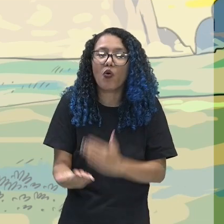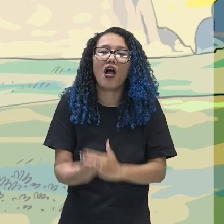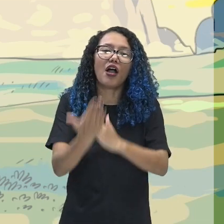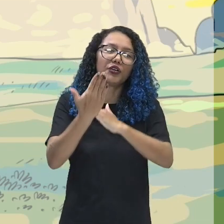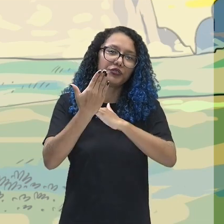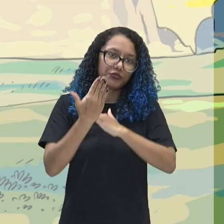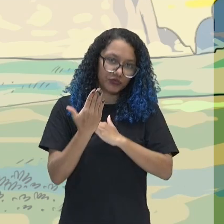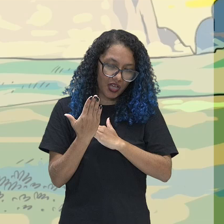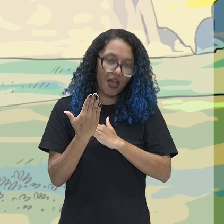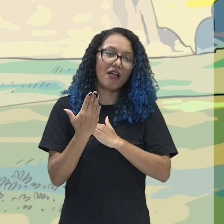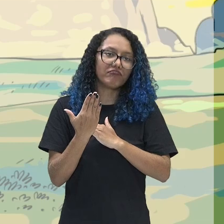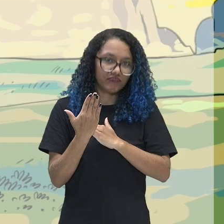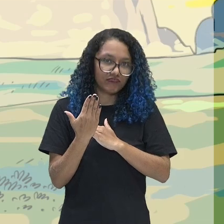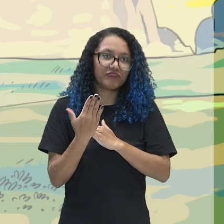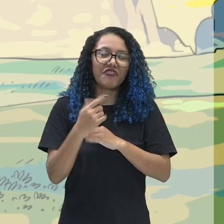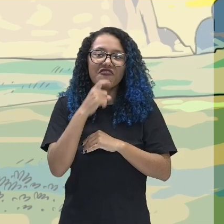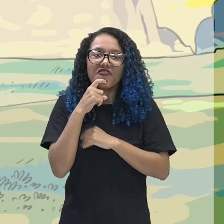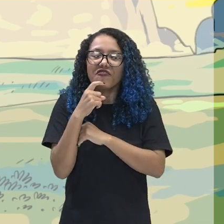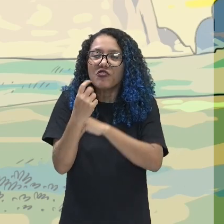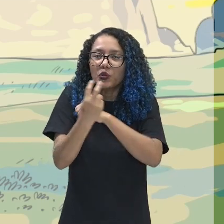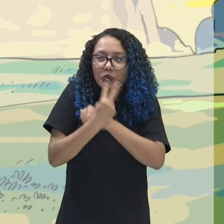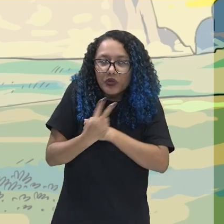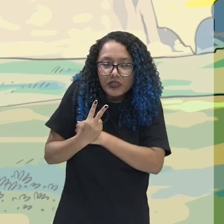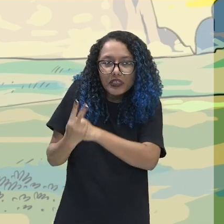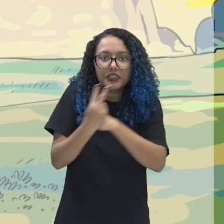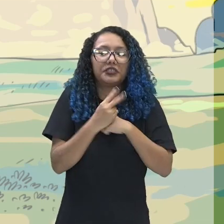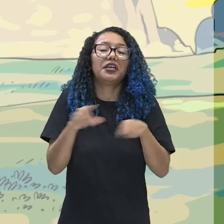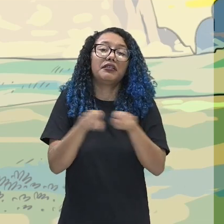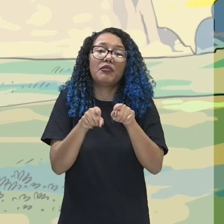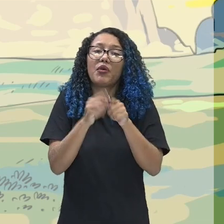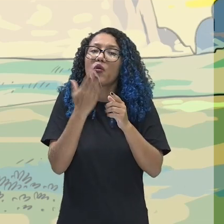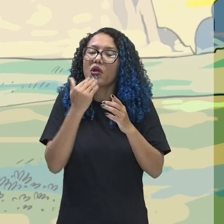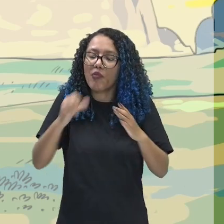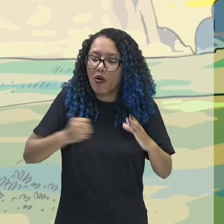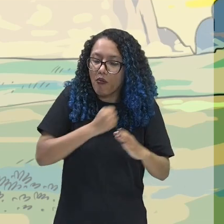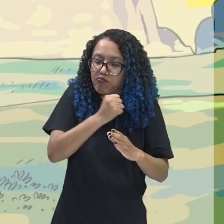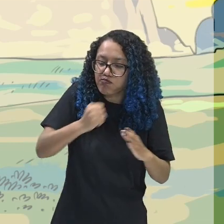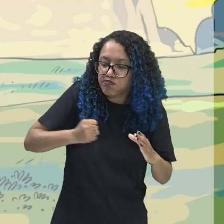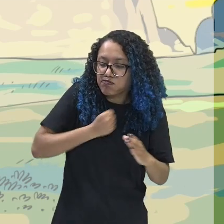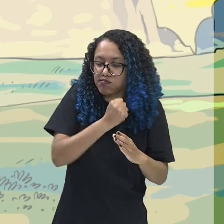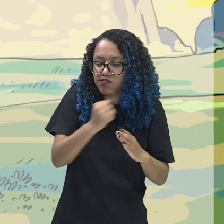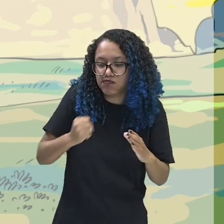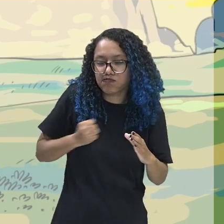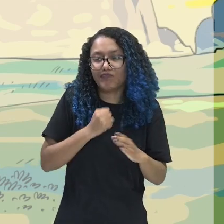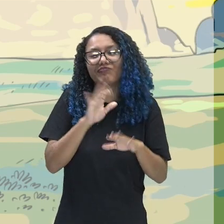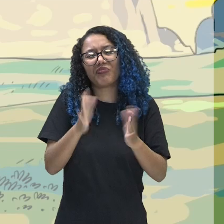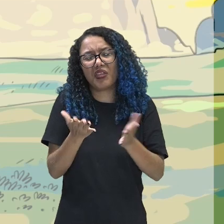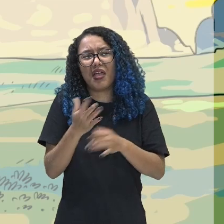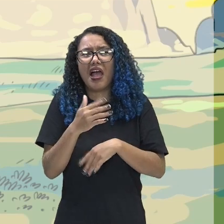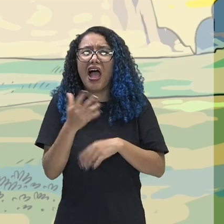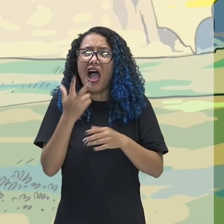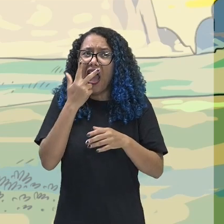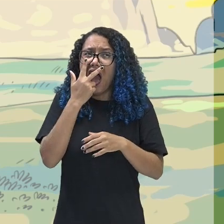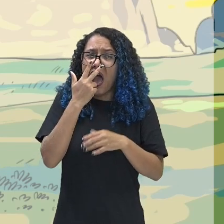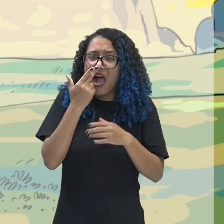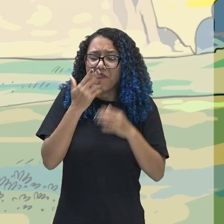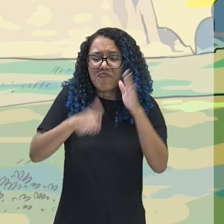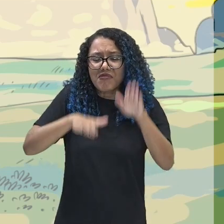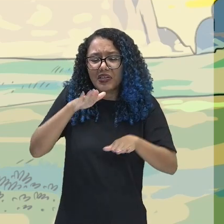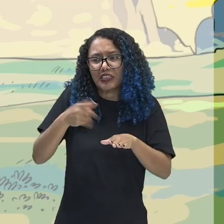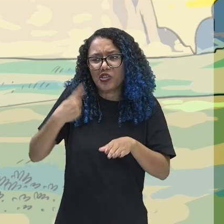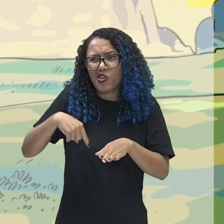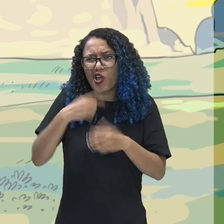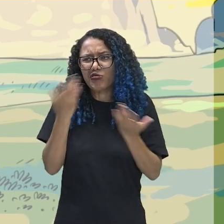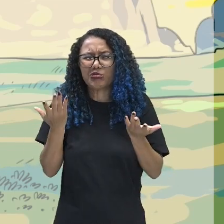frio. Pode também cozinhar os alimentos. Gente, por mais bobo que pareça para a gente, que